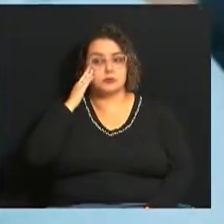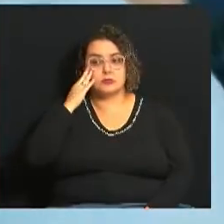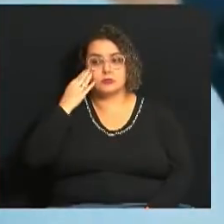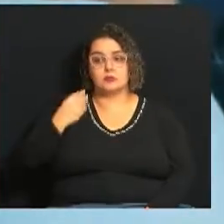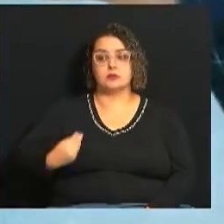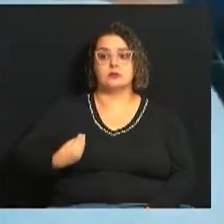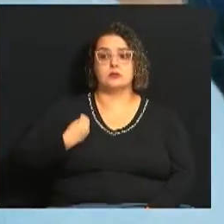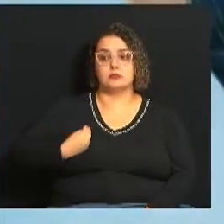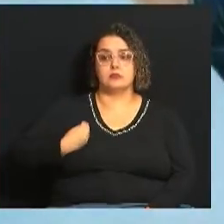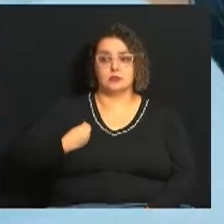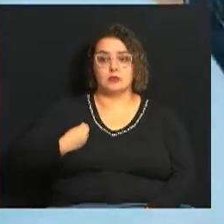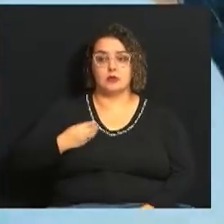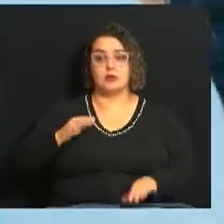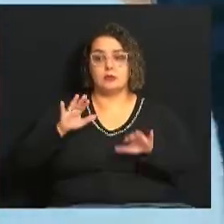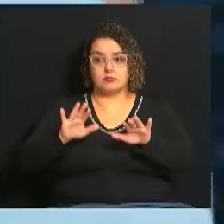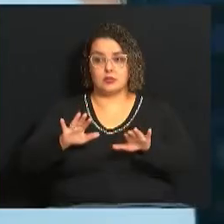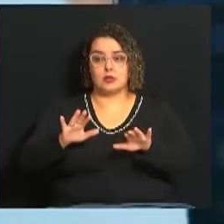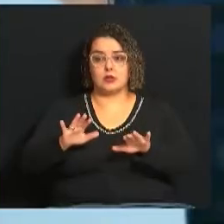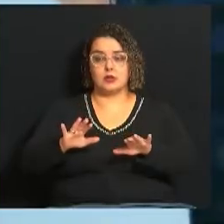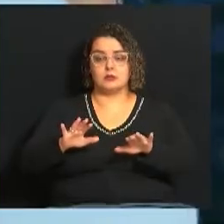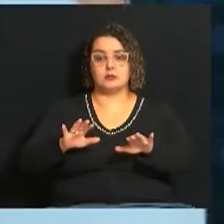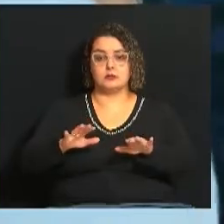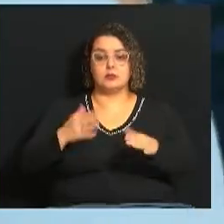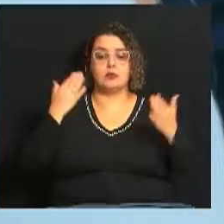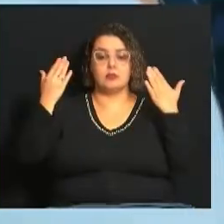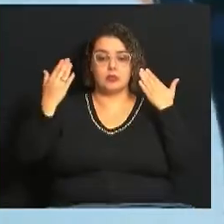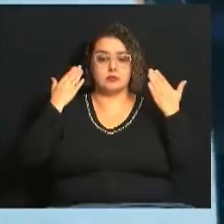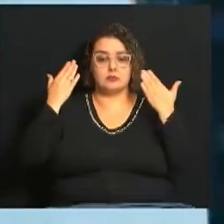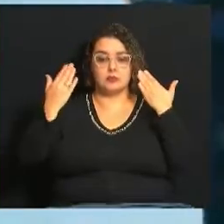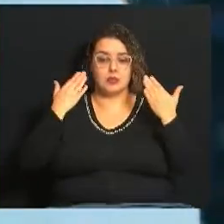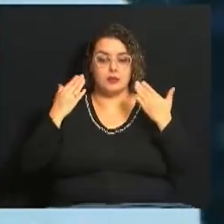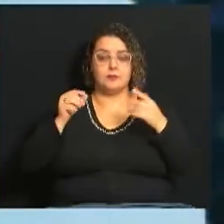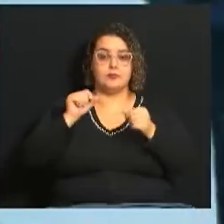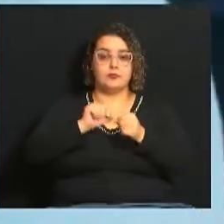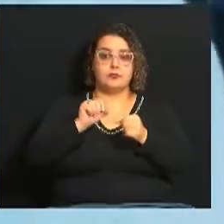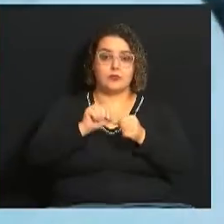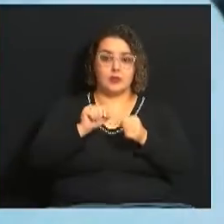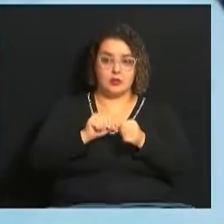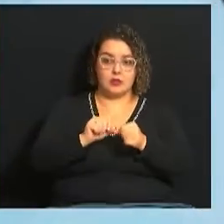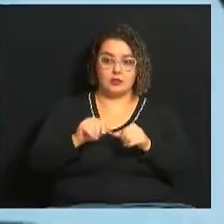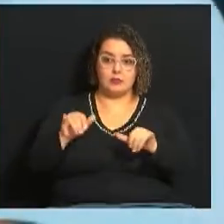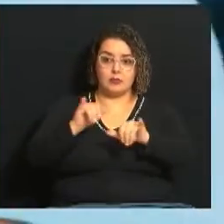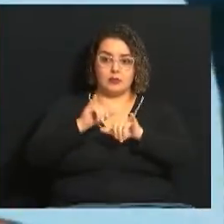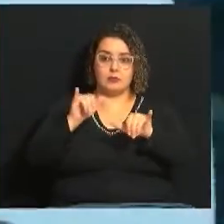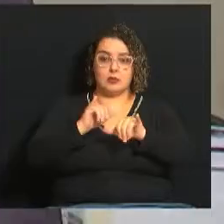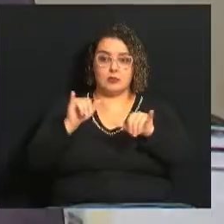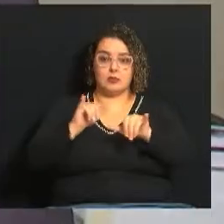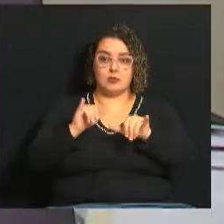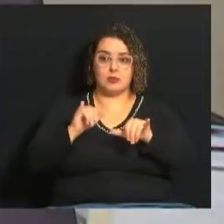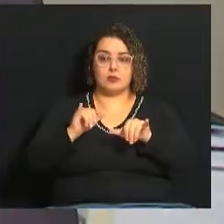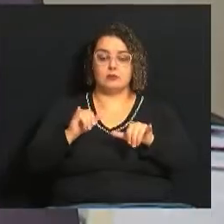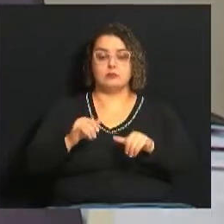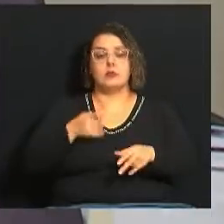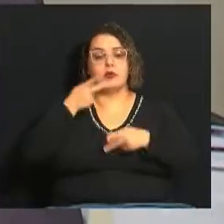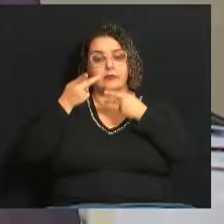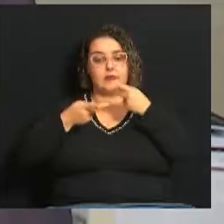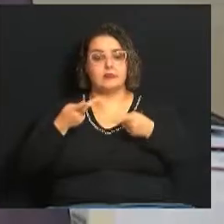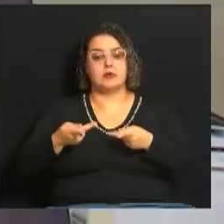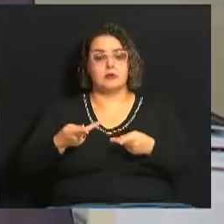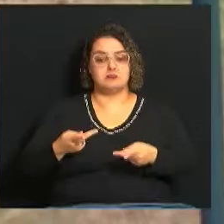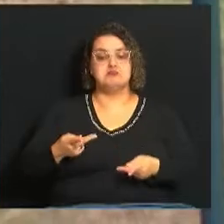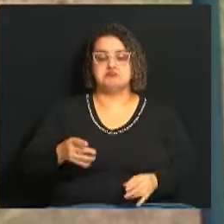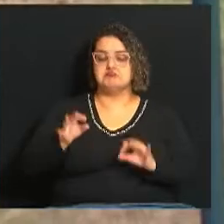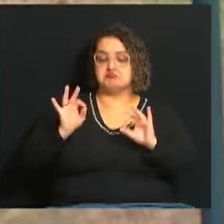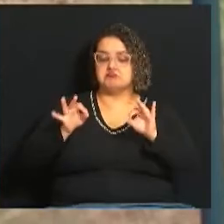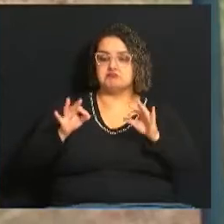Porém, com essas psicólogas que estará fazendo essa campanha, vai poder falar com muita propriedade sobre tudo